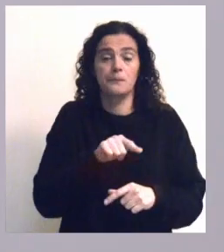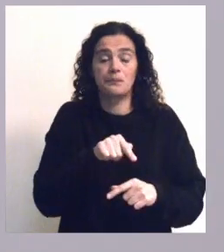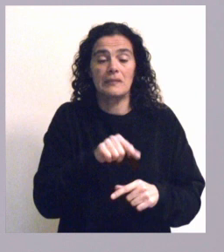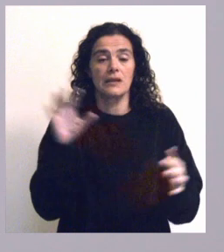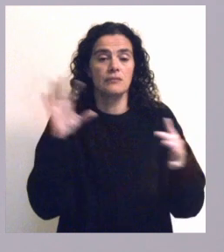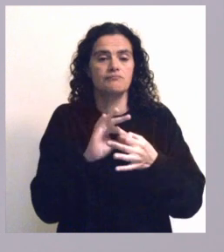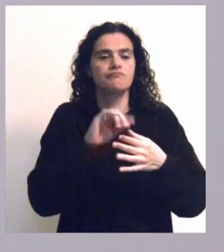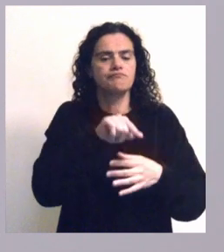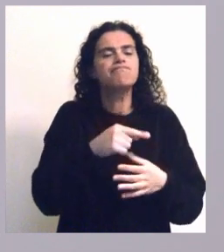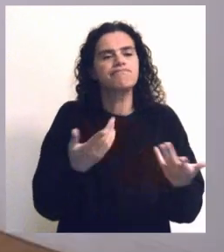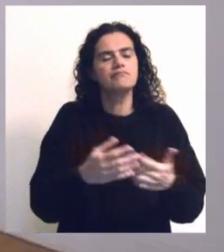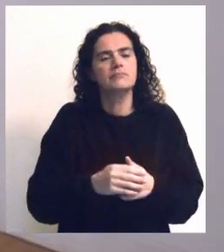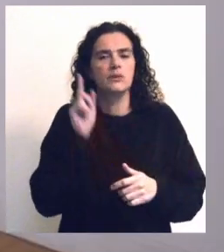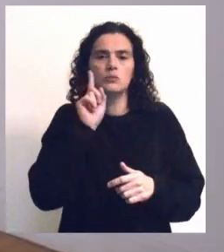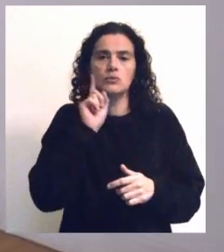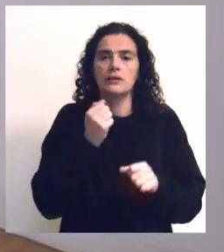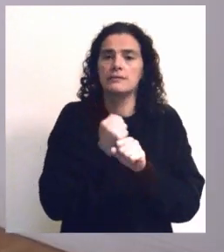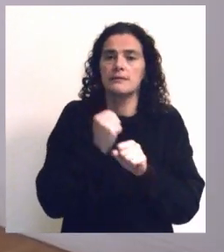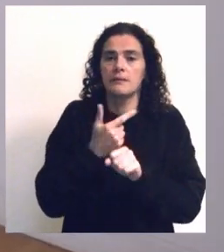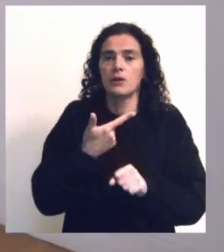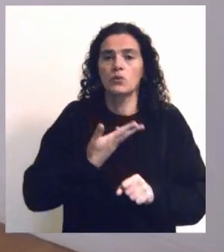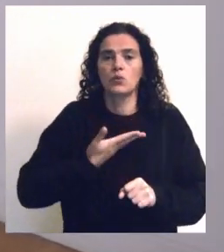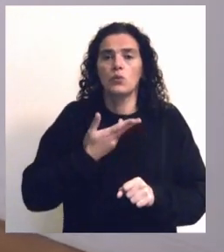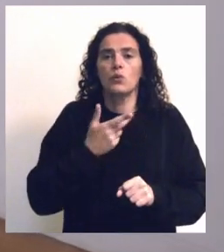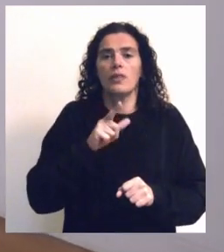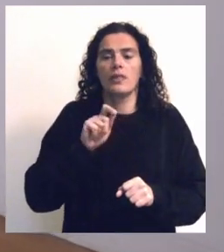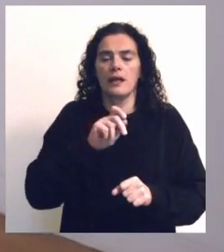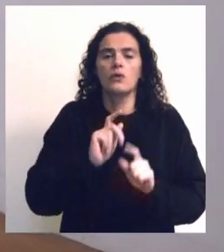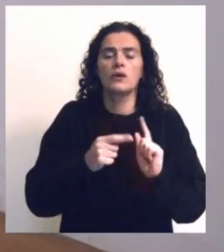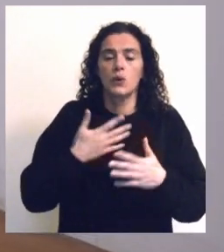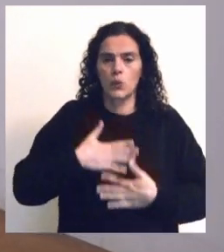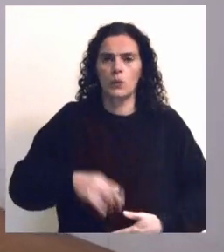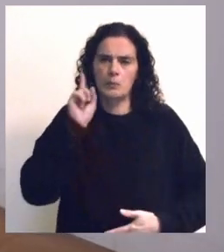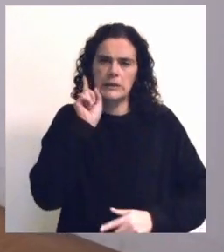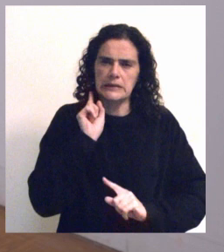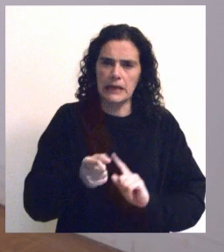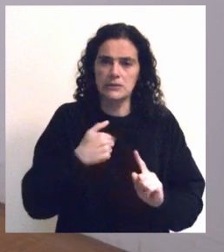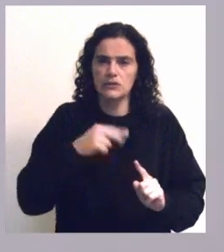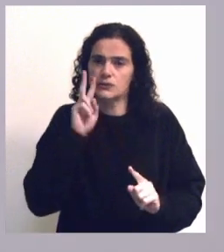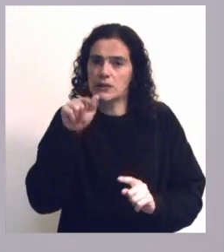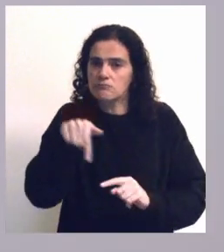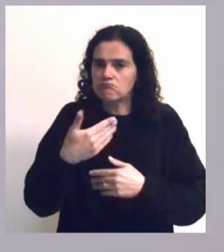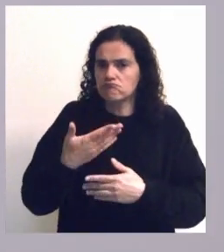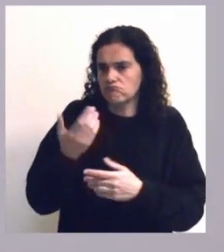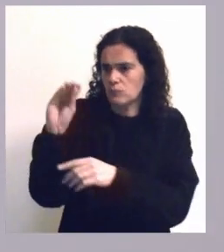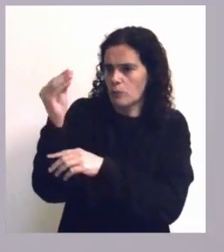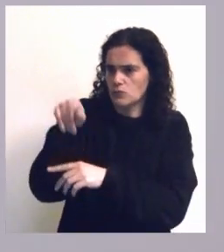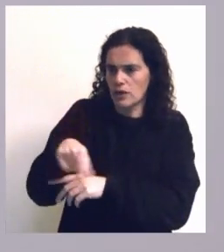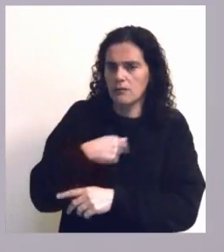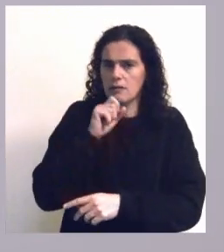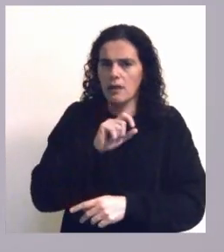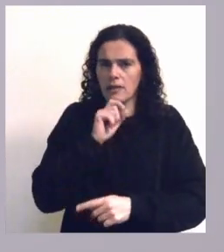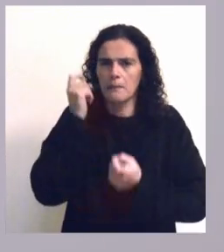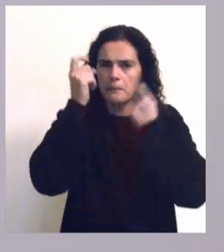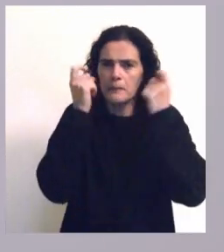Este aspecto leva-nos a um ponto importante na obra de Tudela, que é justamente a importância do corpo. Olharmos para esta peça